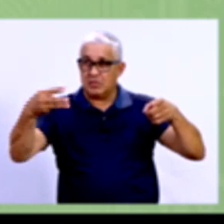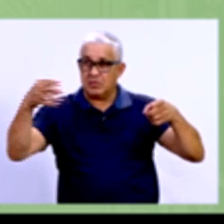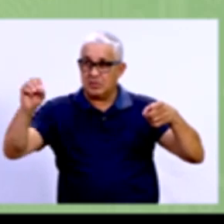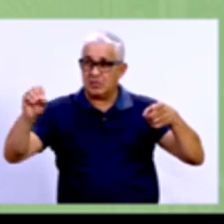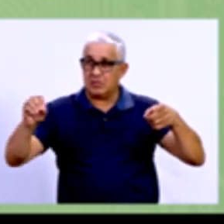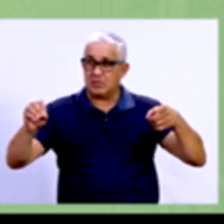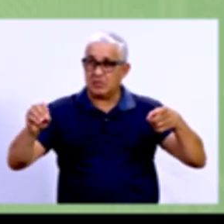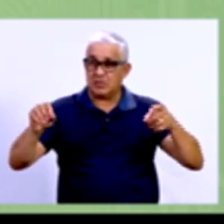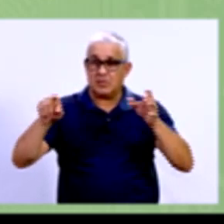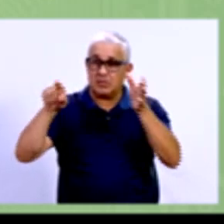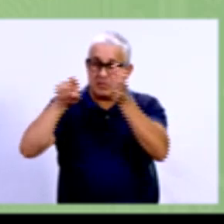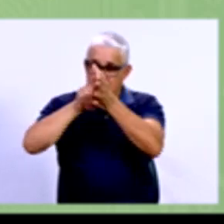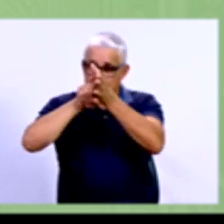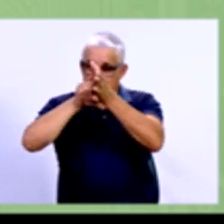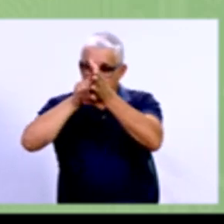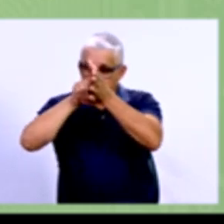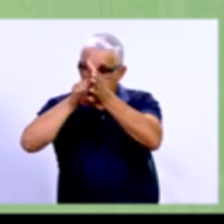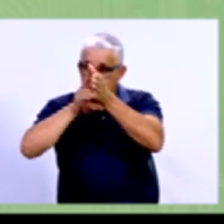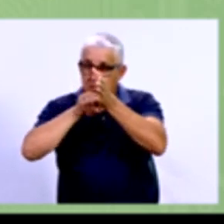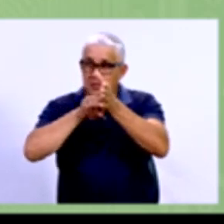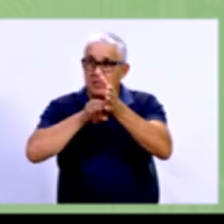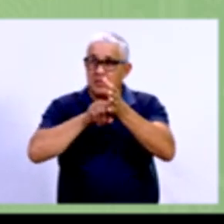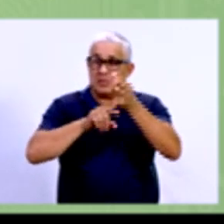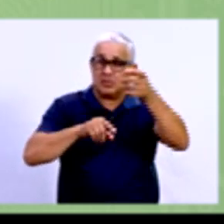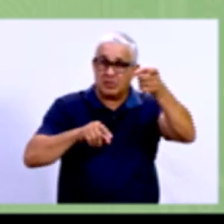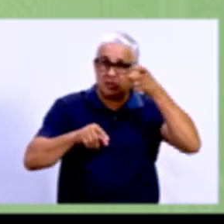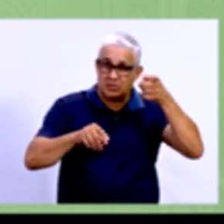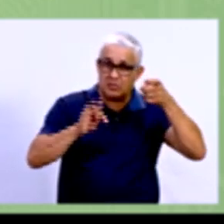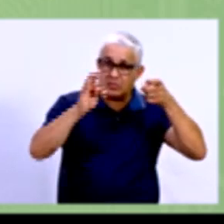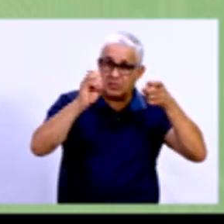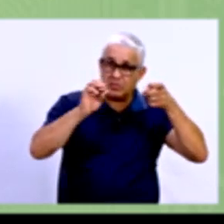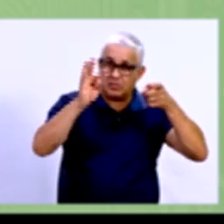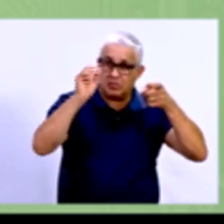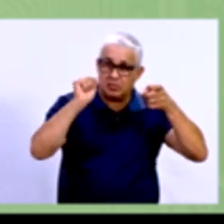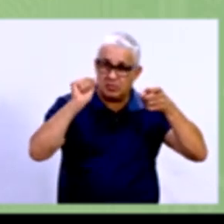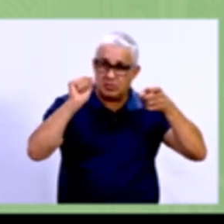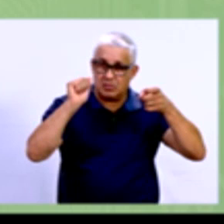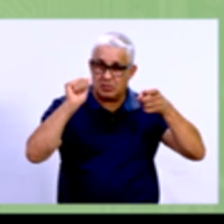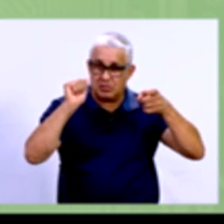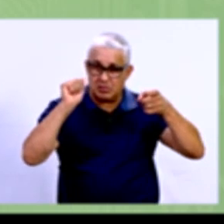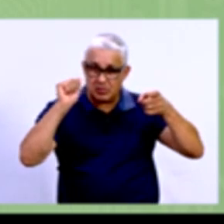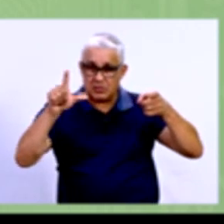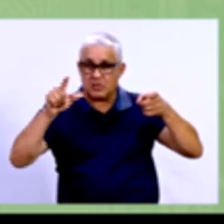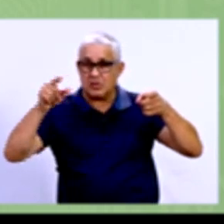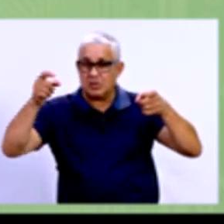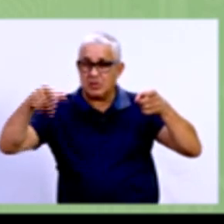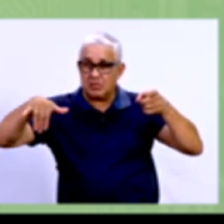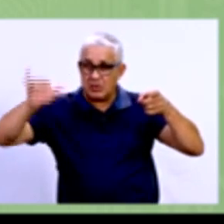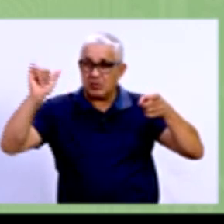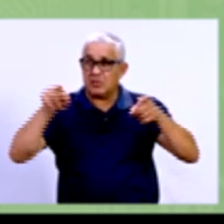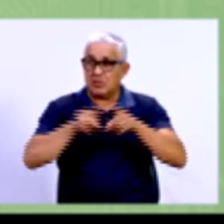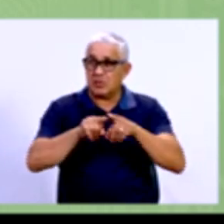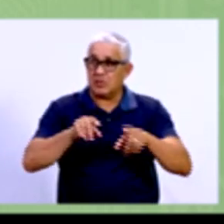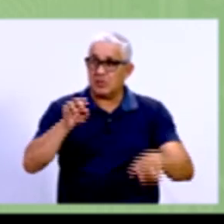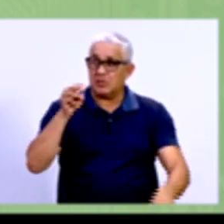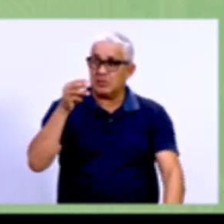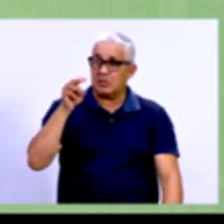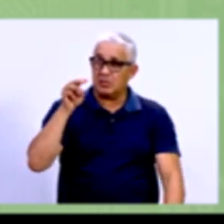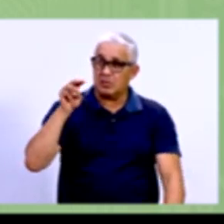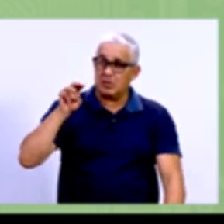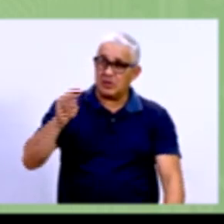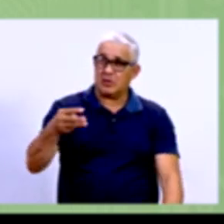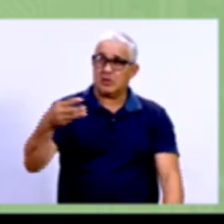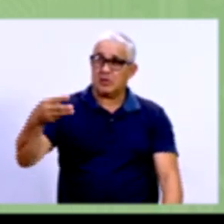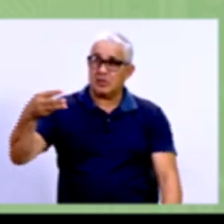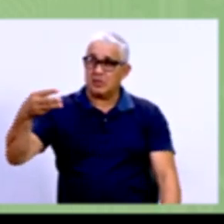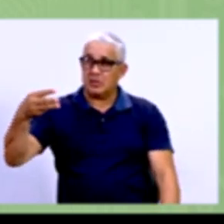de Y. O total de X é 15 vezes o total de Y, 370. E embaixo da nossa equação, a gente vai